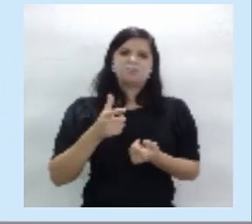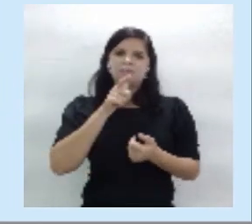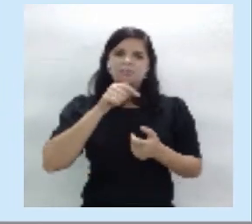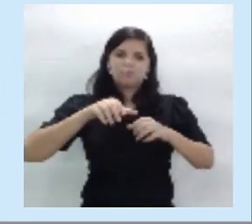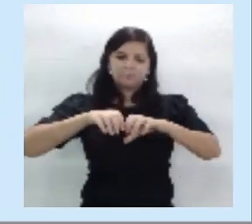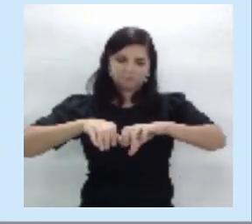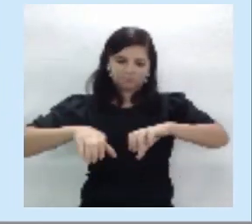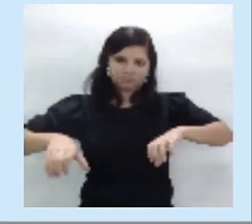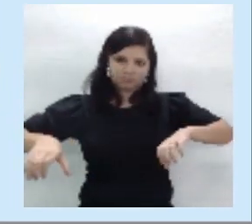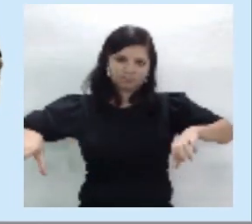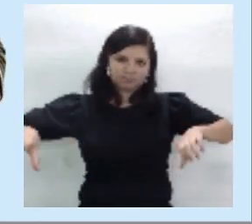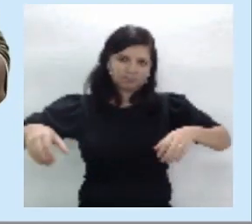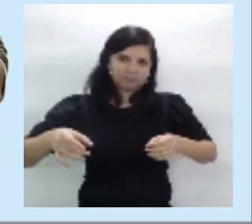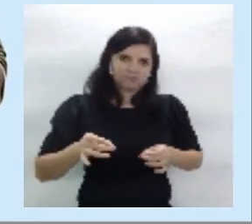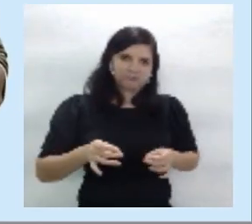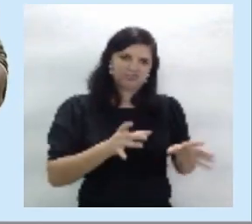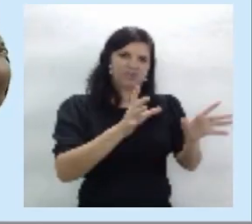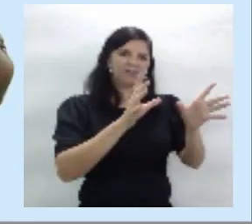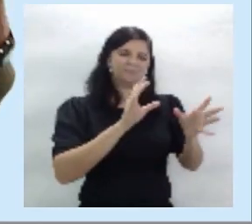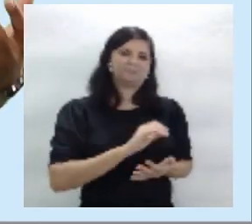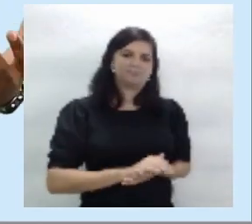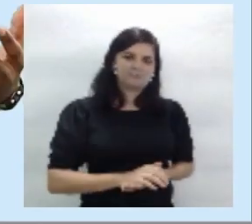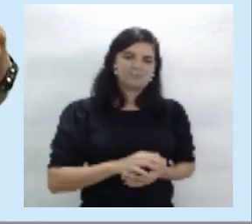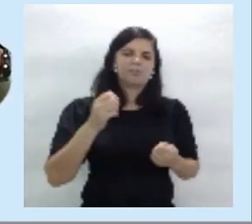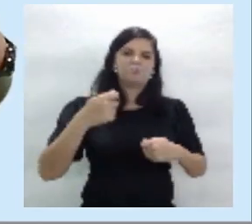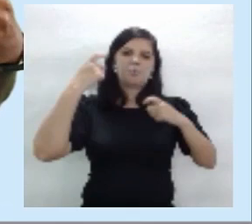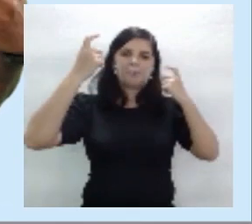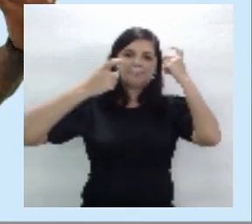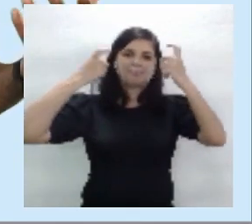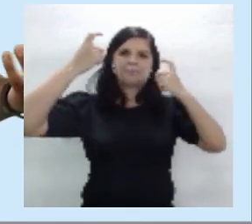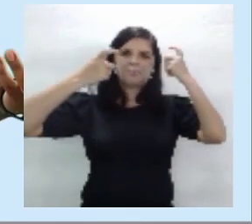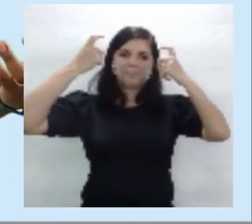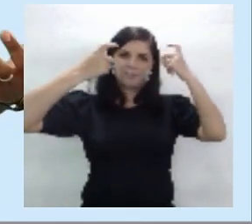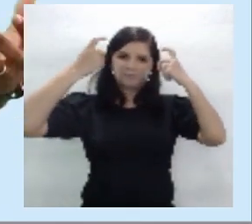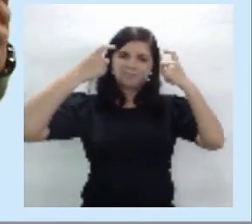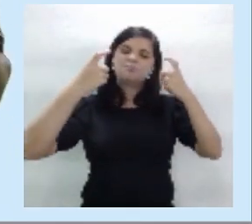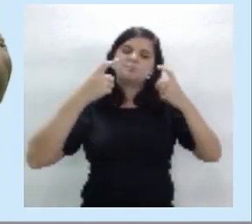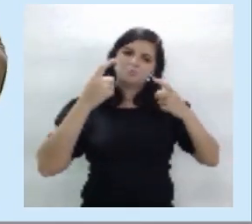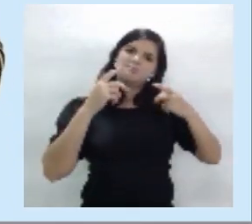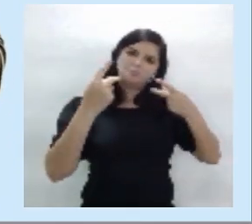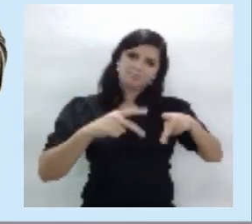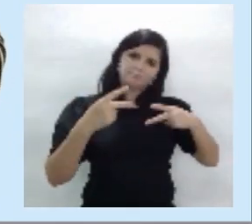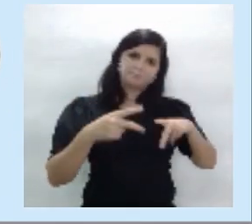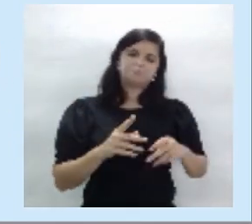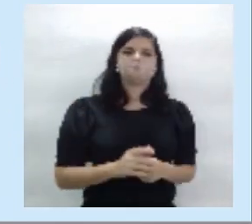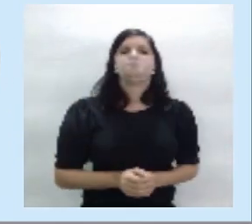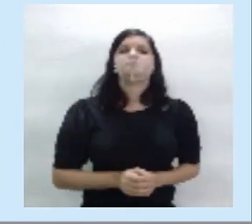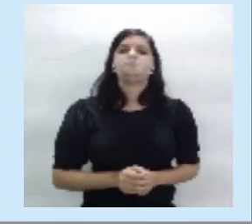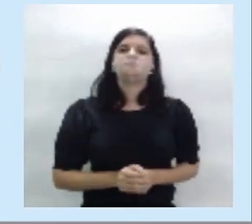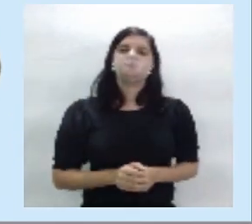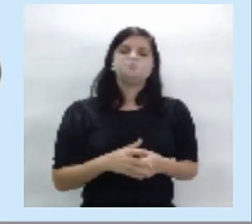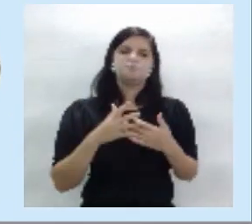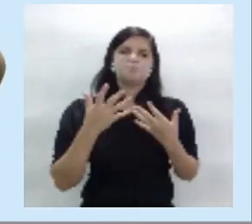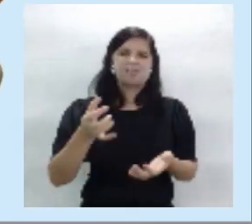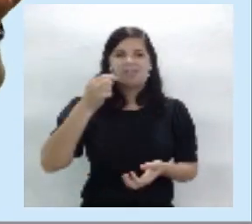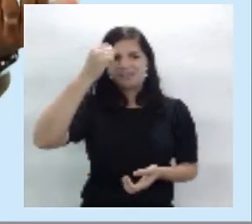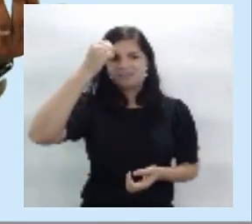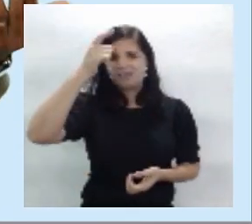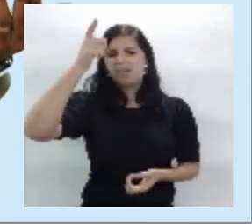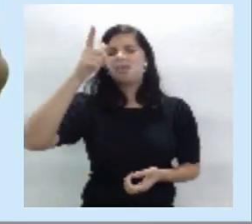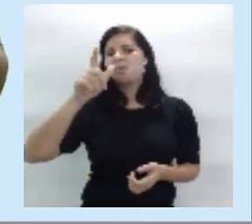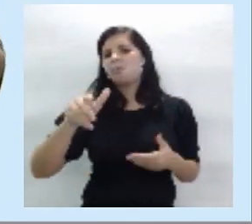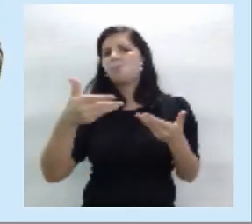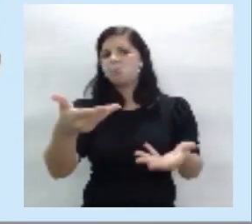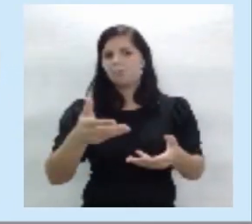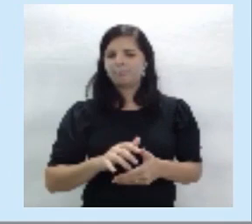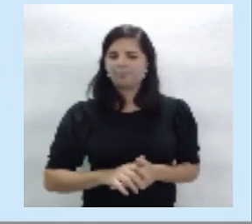né? Que você despeja. Então, há uma preocupação também com esse tipo de água. Então, qual é a ideia? A ideia é